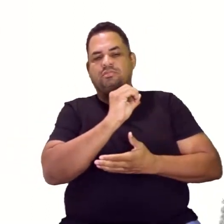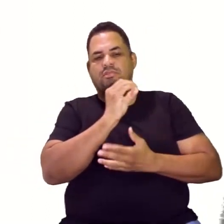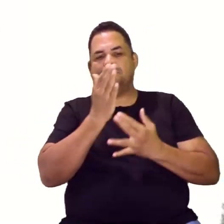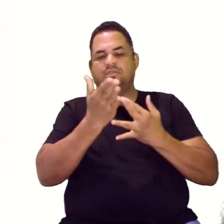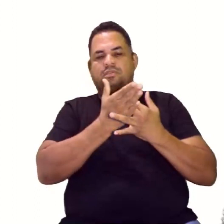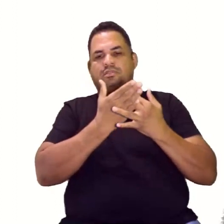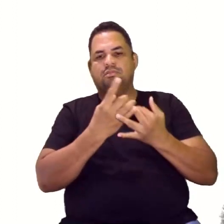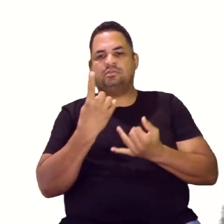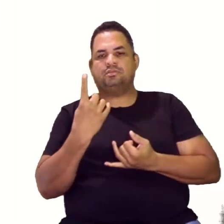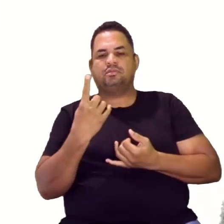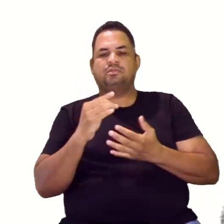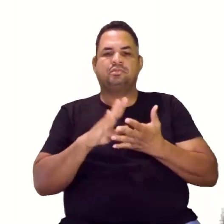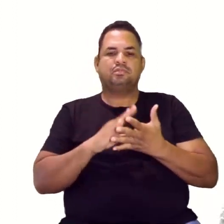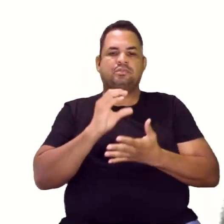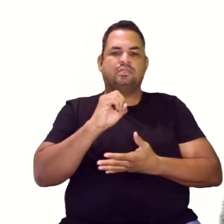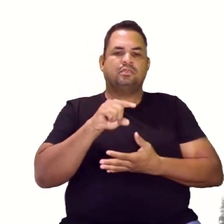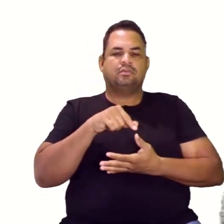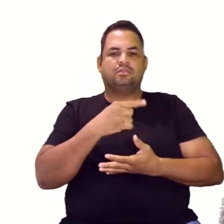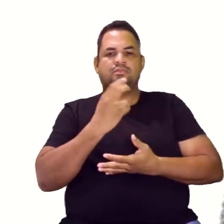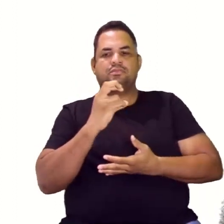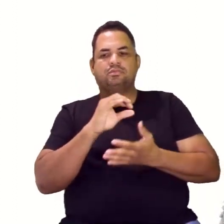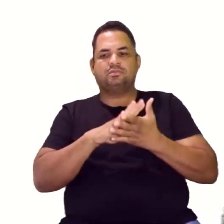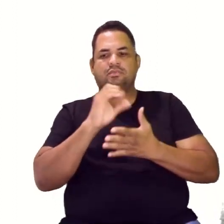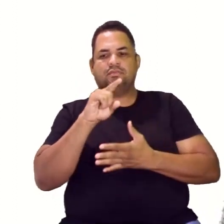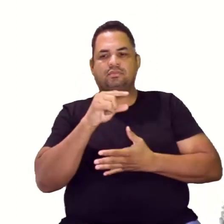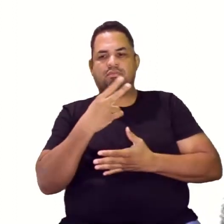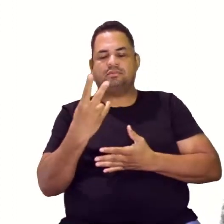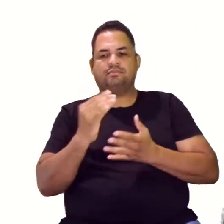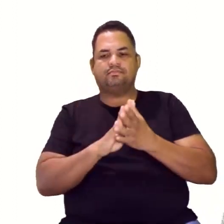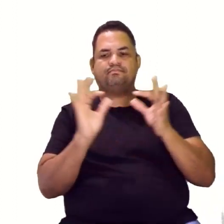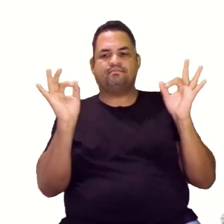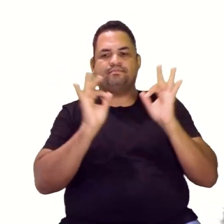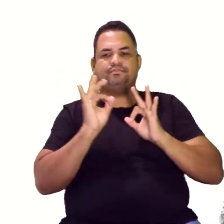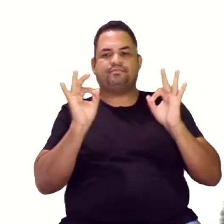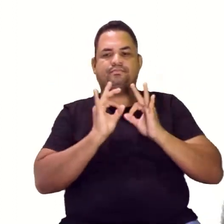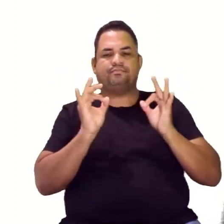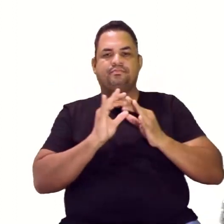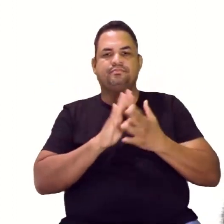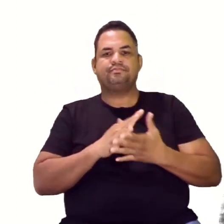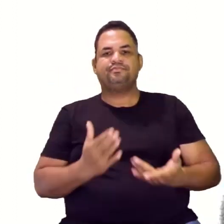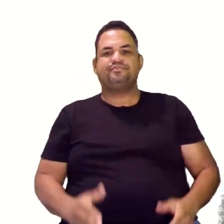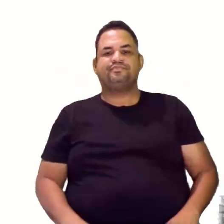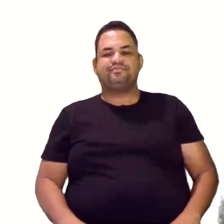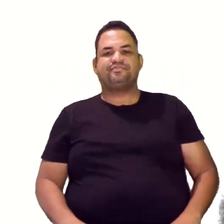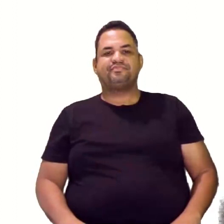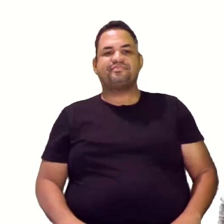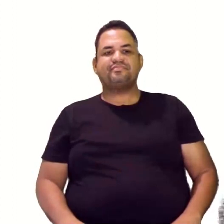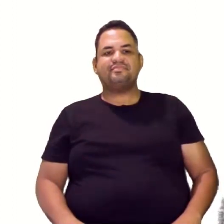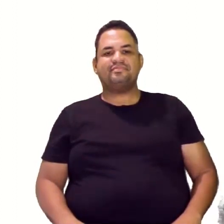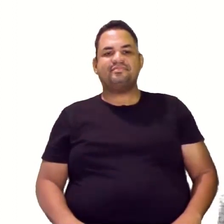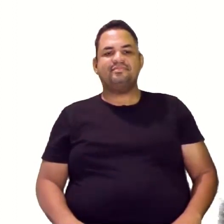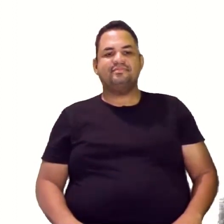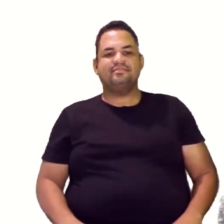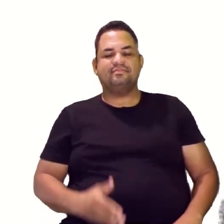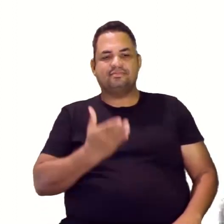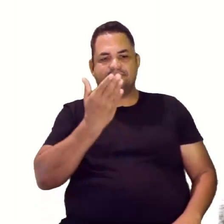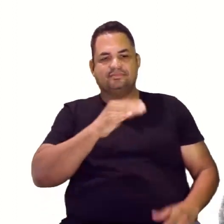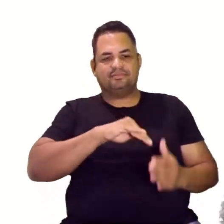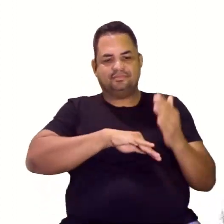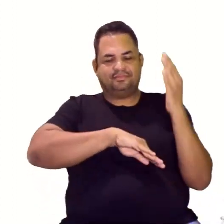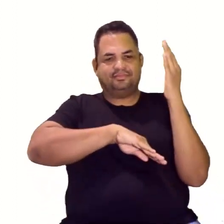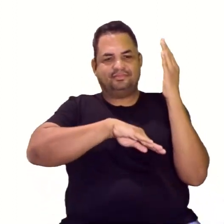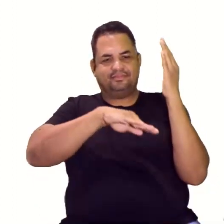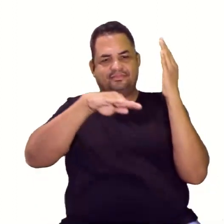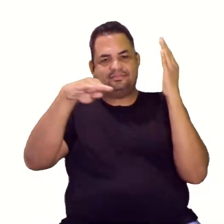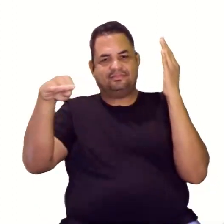1, tipo 0,5, 0,2 e tudo mais. Perfeito. Beleza? O crescente, né, fica nesse formato aqui,